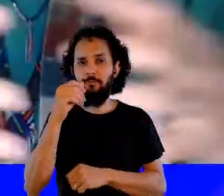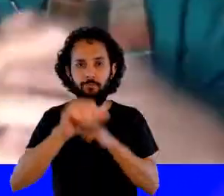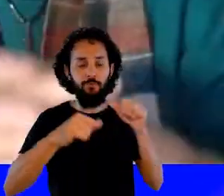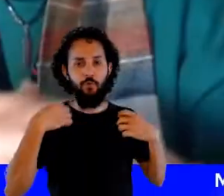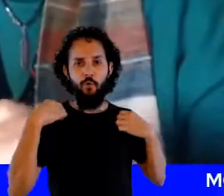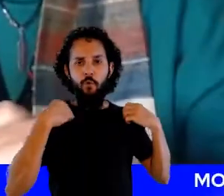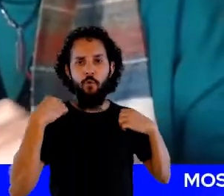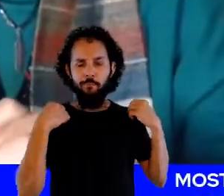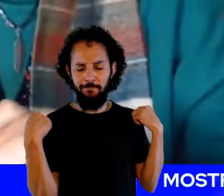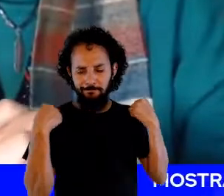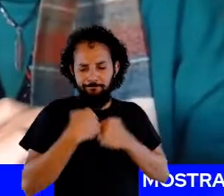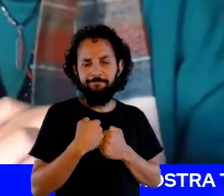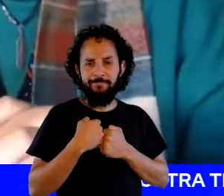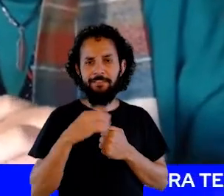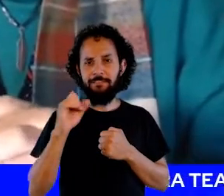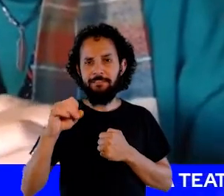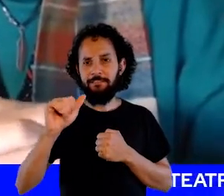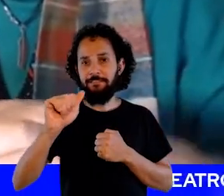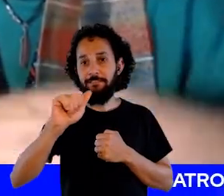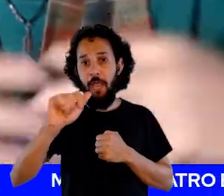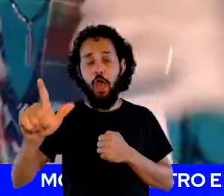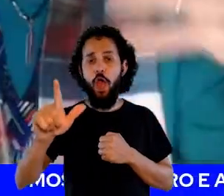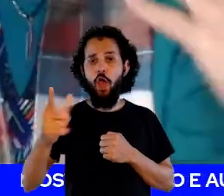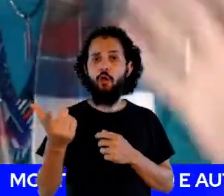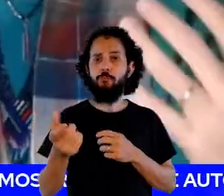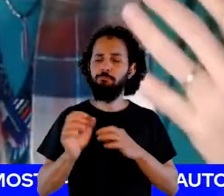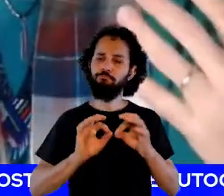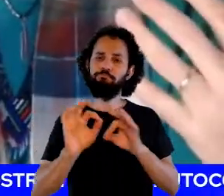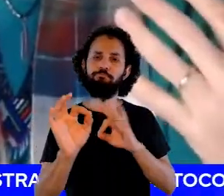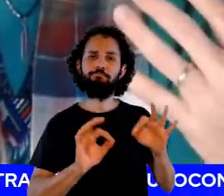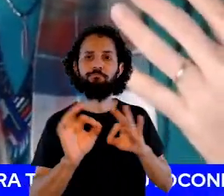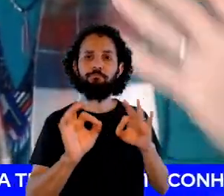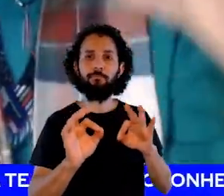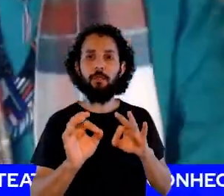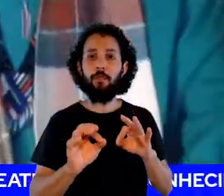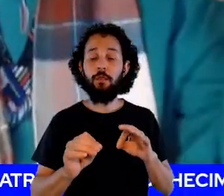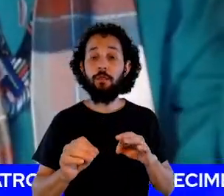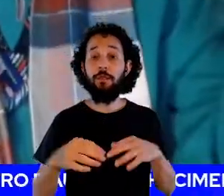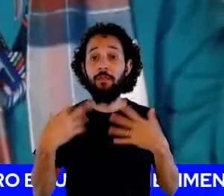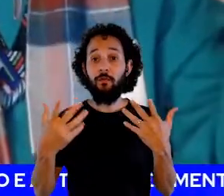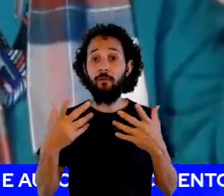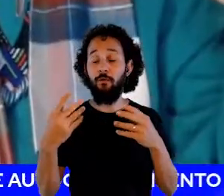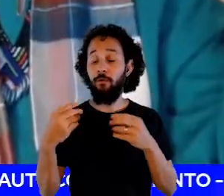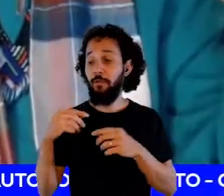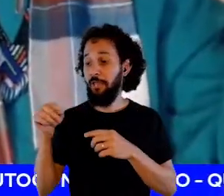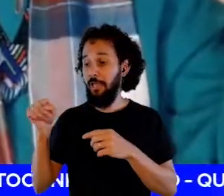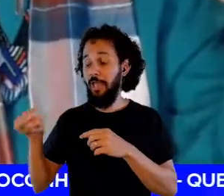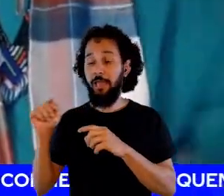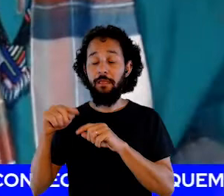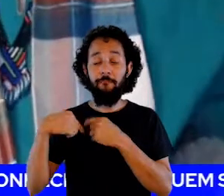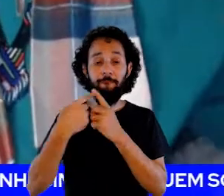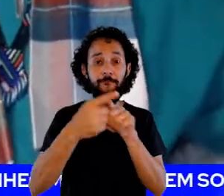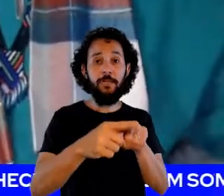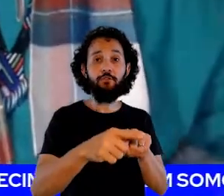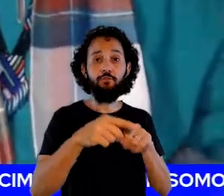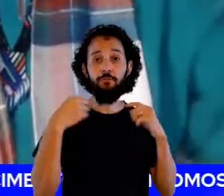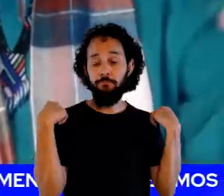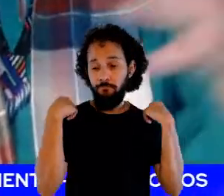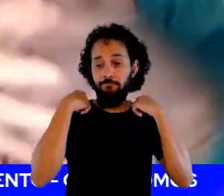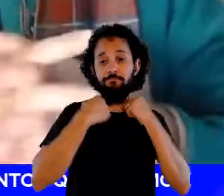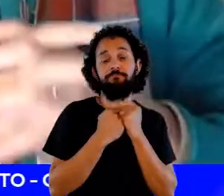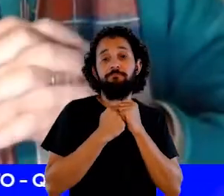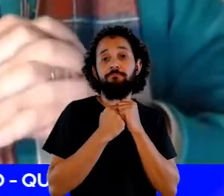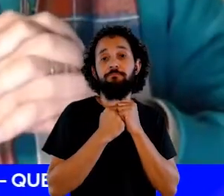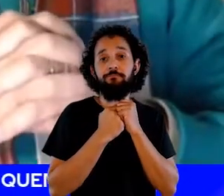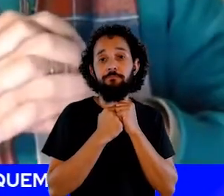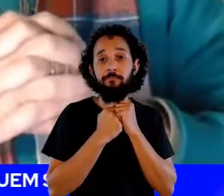assim, roupas bem, né? E não contente com isso, ela emprestou à verdade o seu manto. Então, a verdade